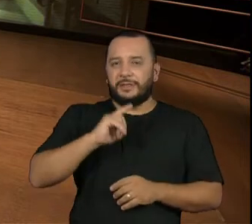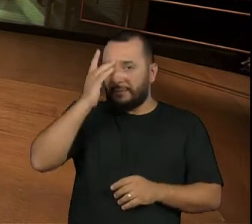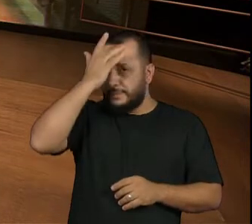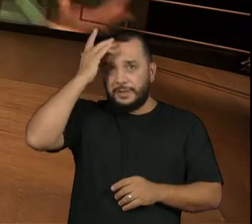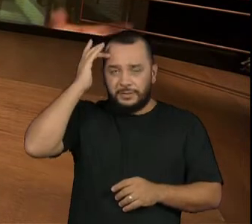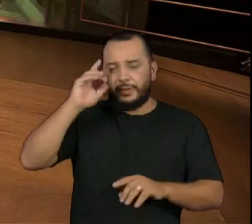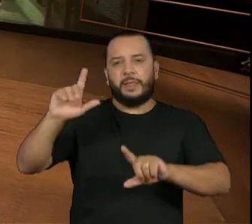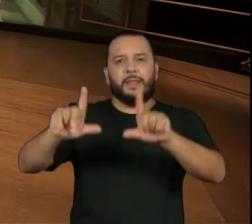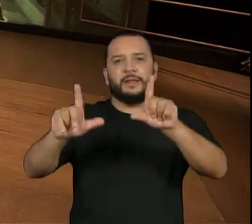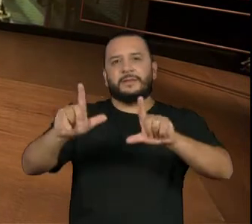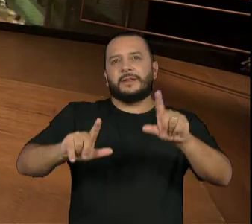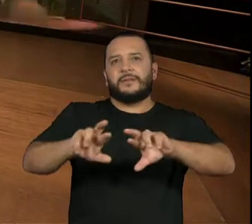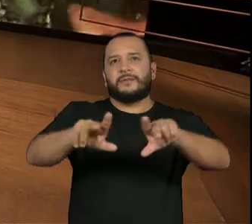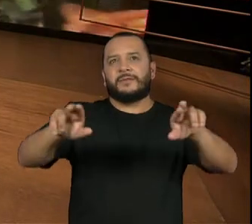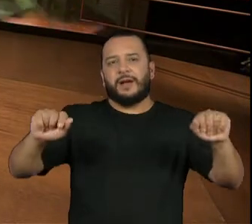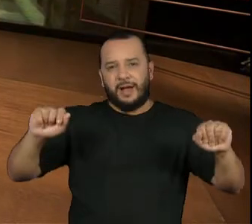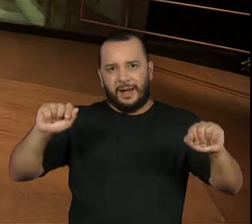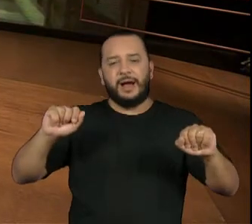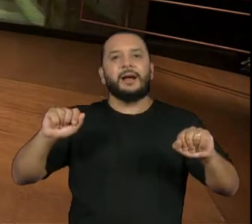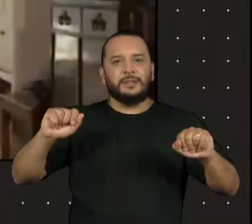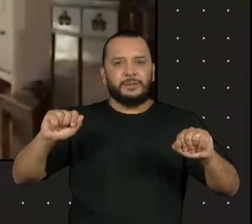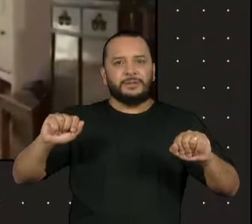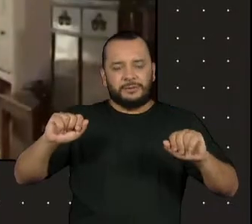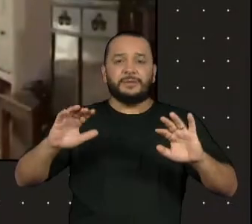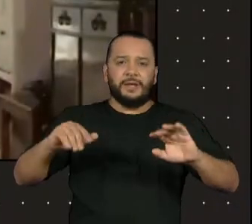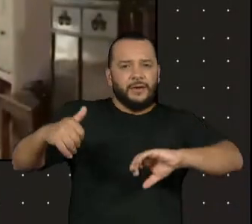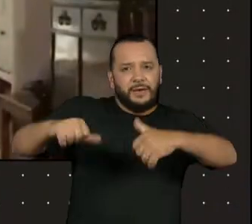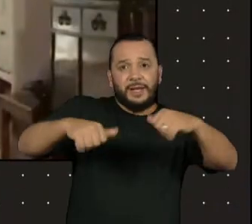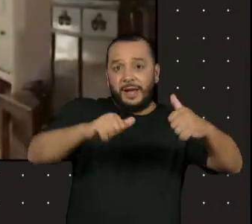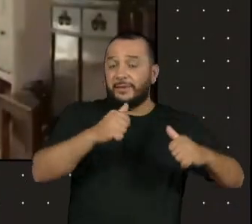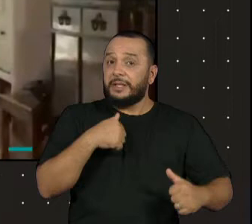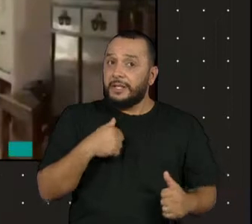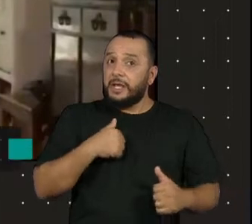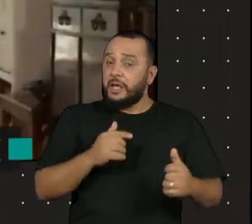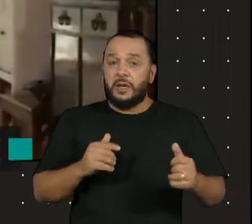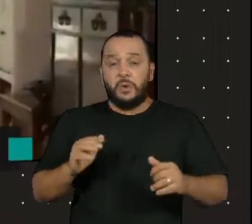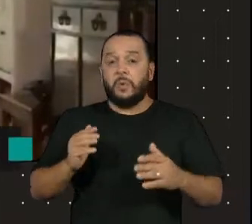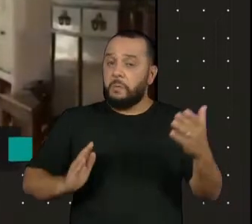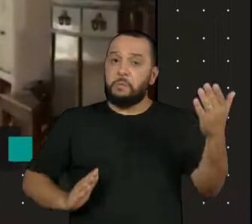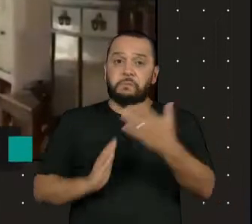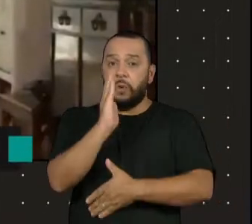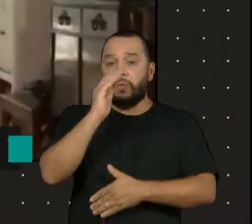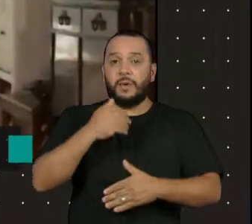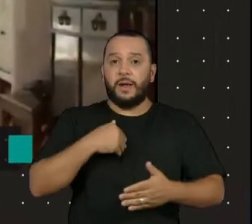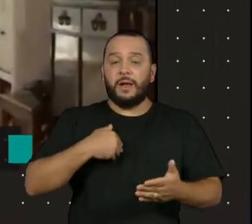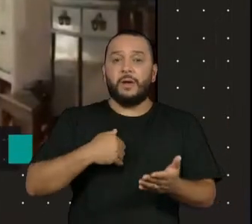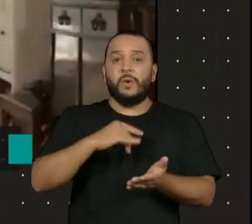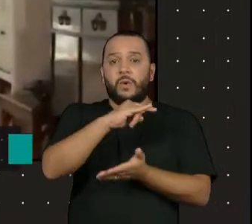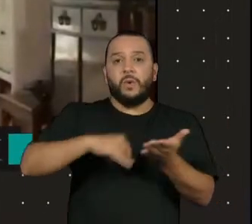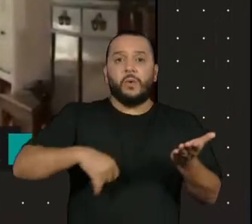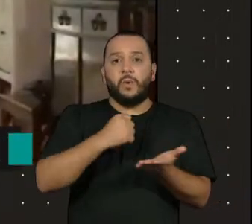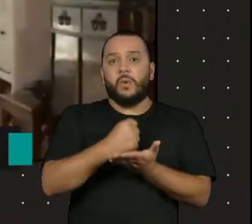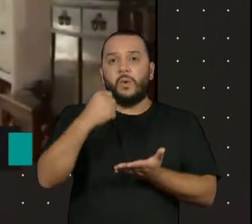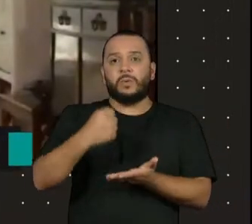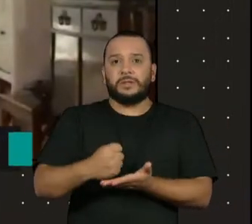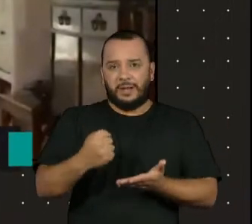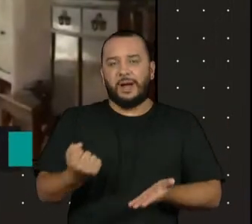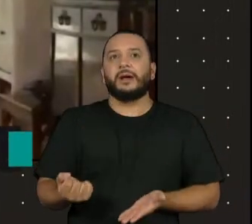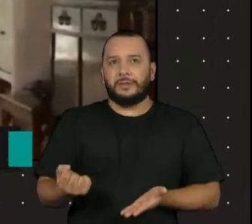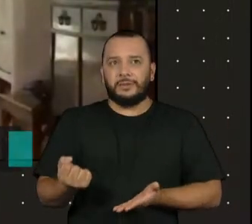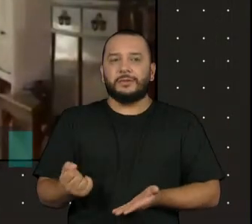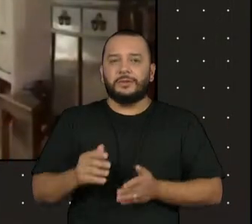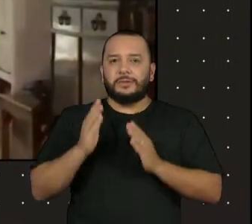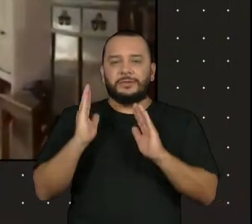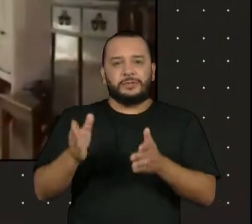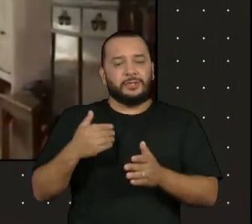da televisão que faziam parte do júri, e eu ganhei um contrato para gravar na gravadora, que hoje é